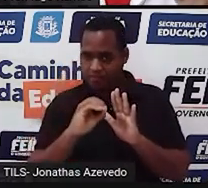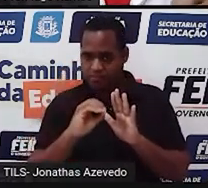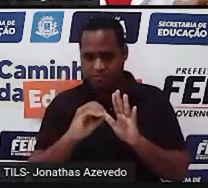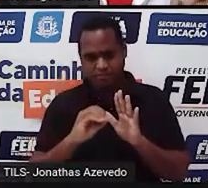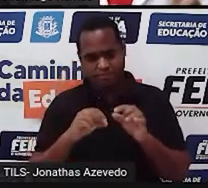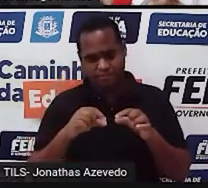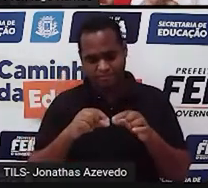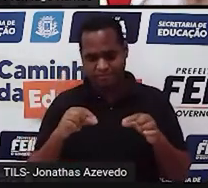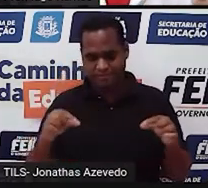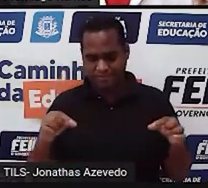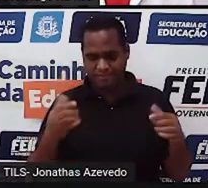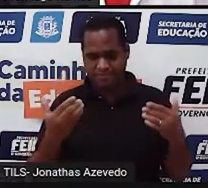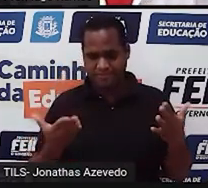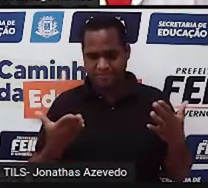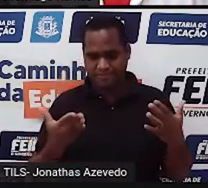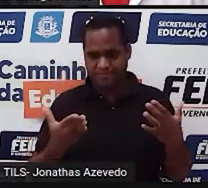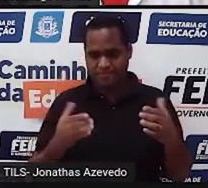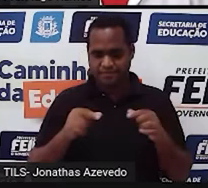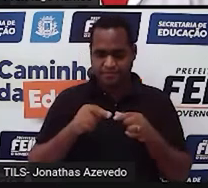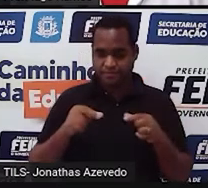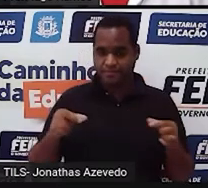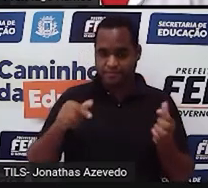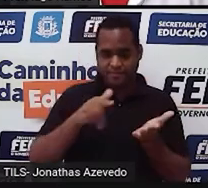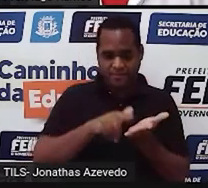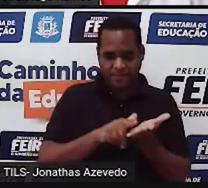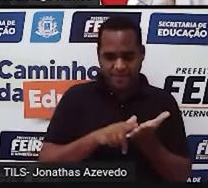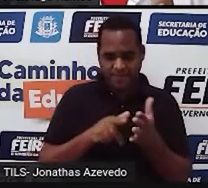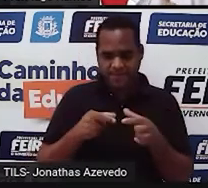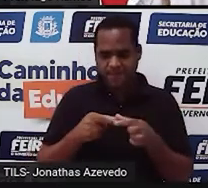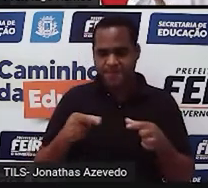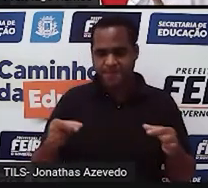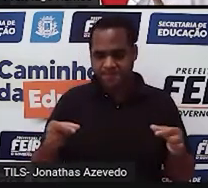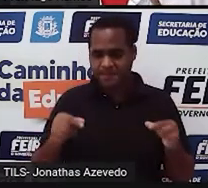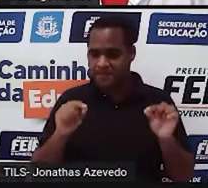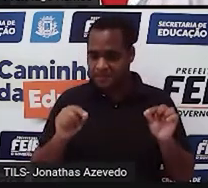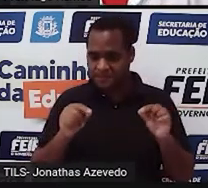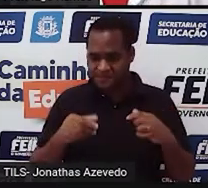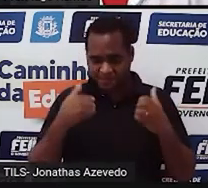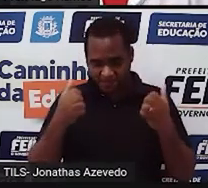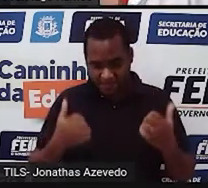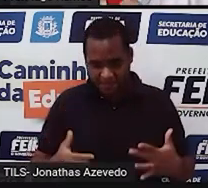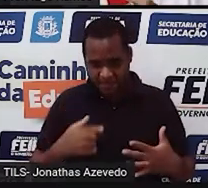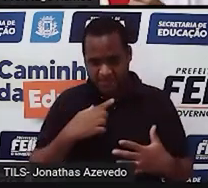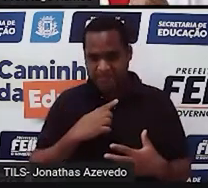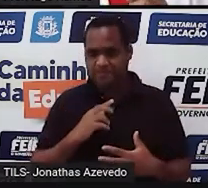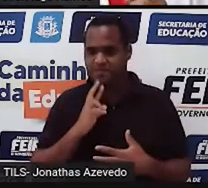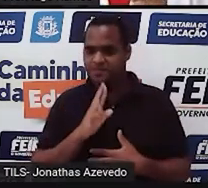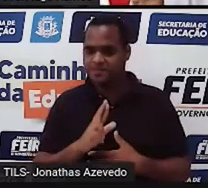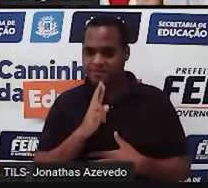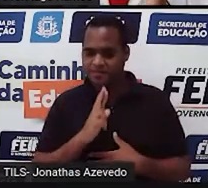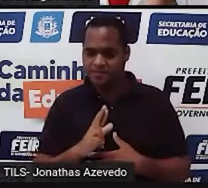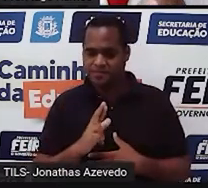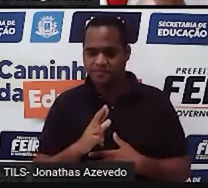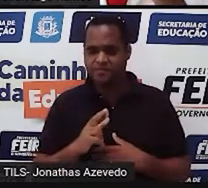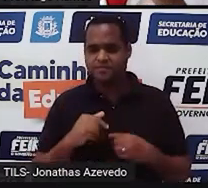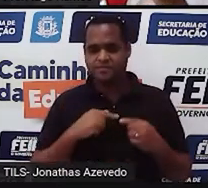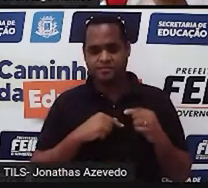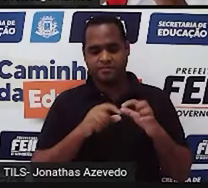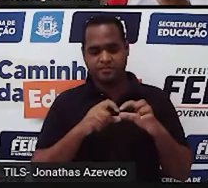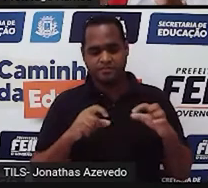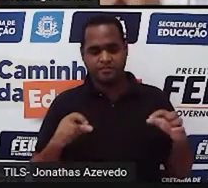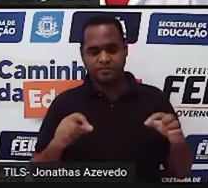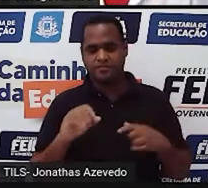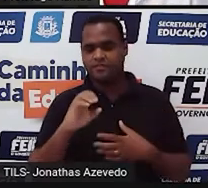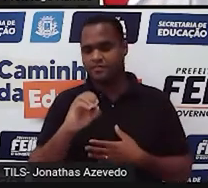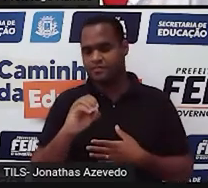régua a régua tá lá em cima da folha de papel tá então posiciono essa régua e marca em cima do zero